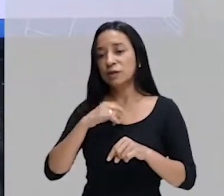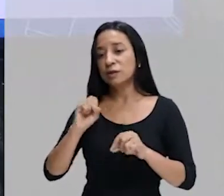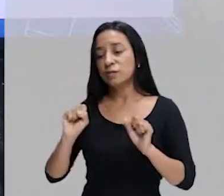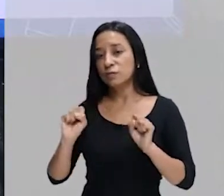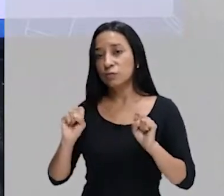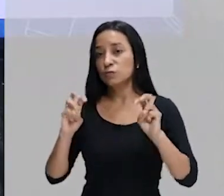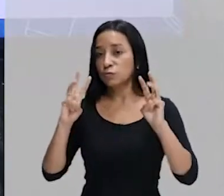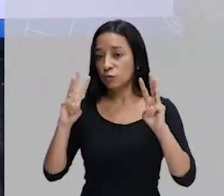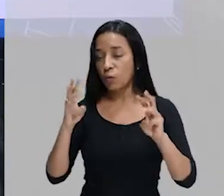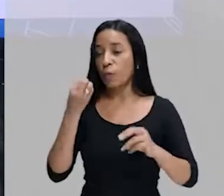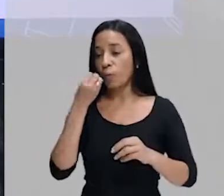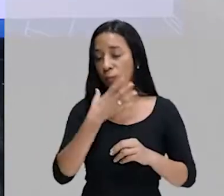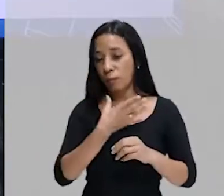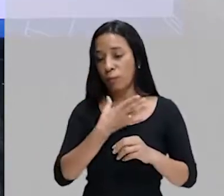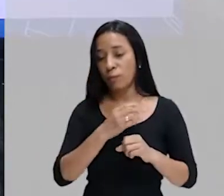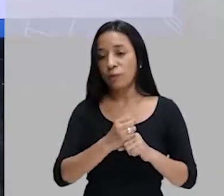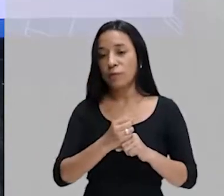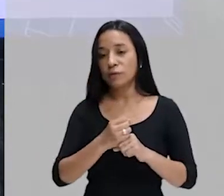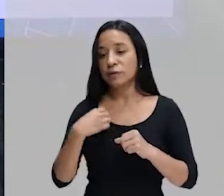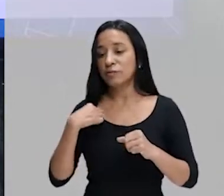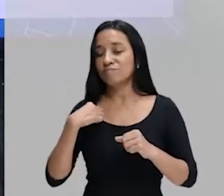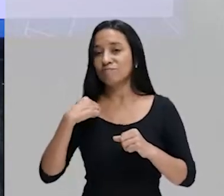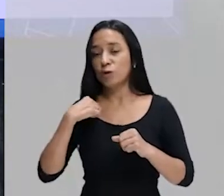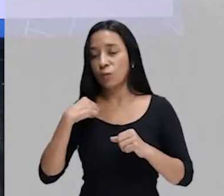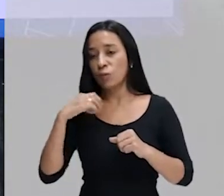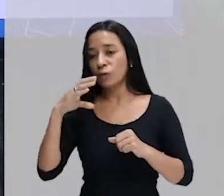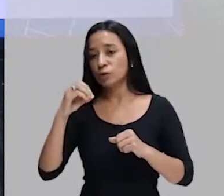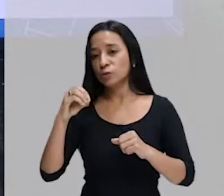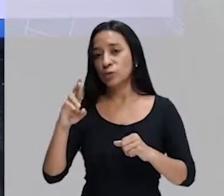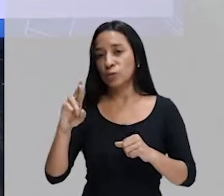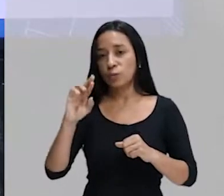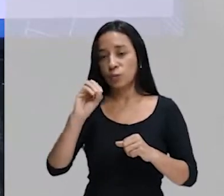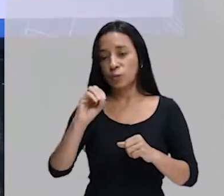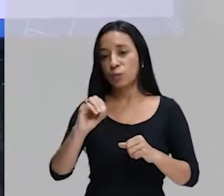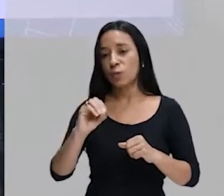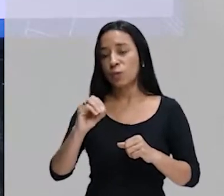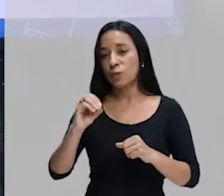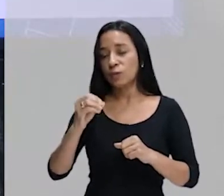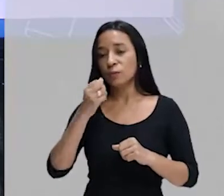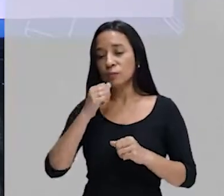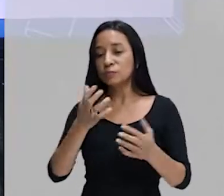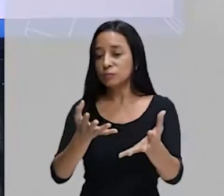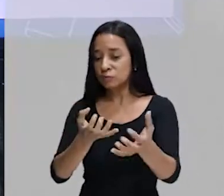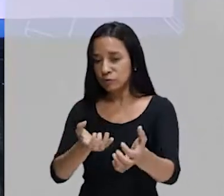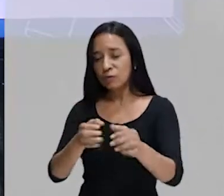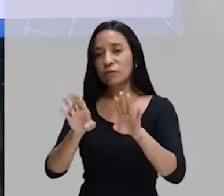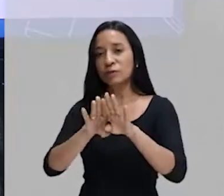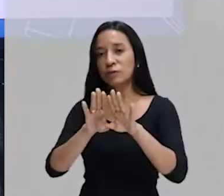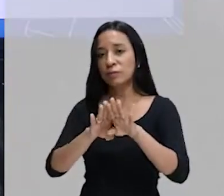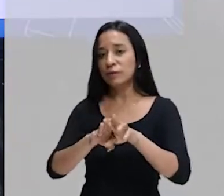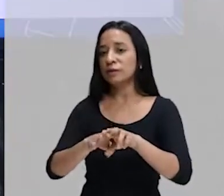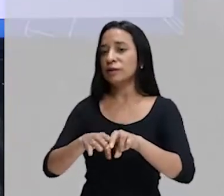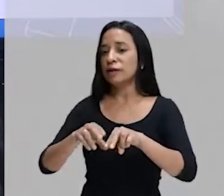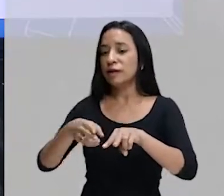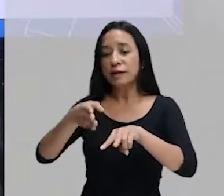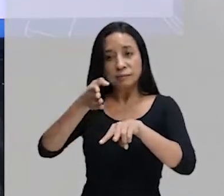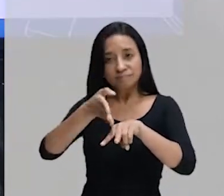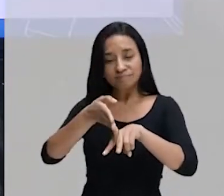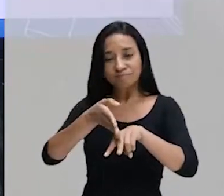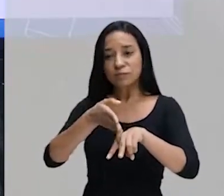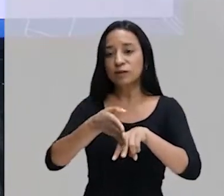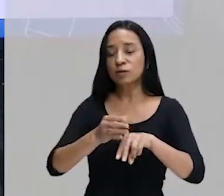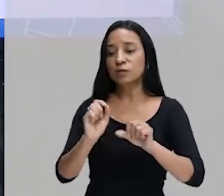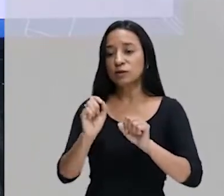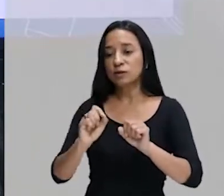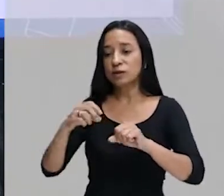então, que vão com jaqueta de couro, aquelas meninas, aquelas mocinhas que usam aquelas calças de couro que está muito na moda,